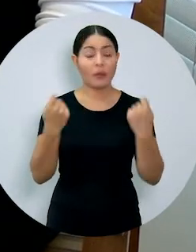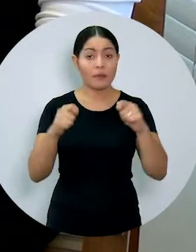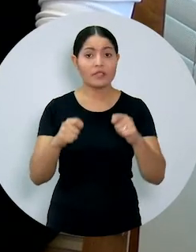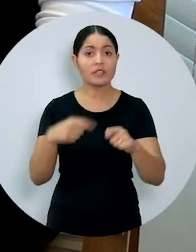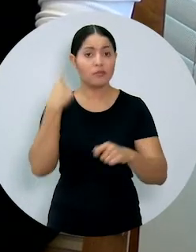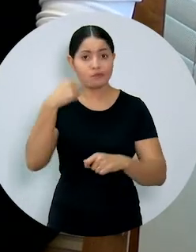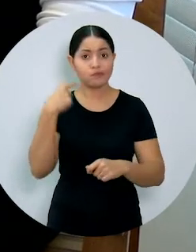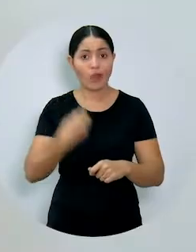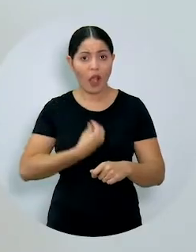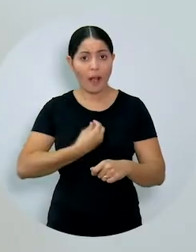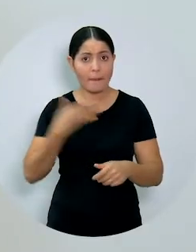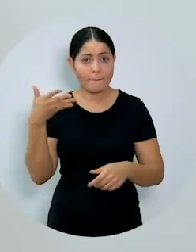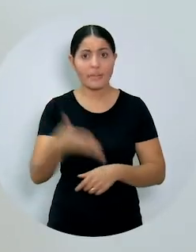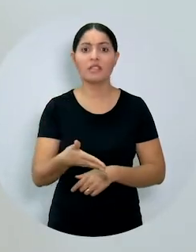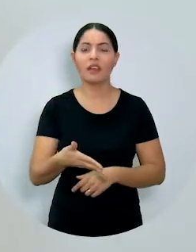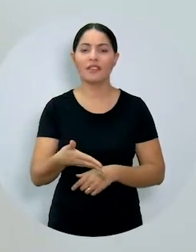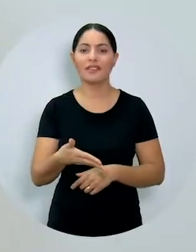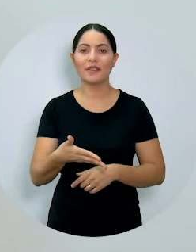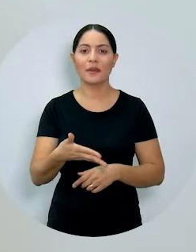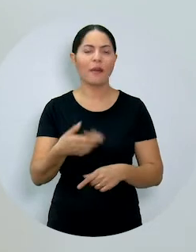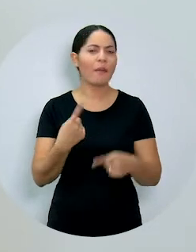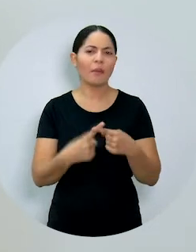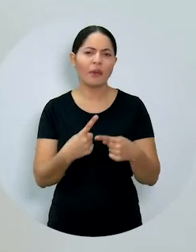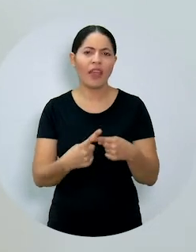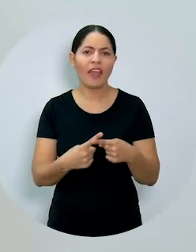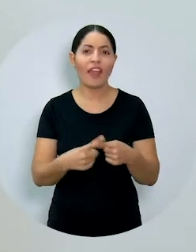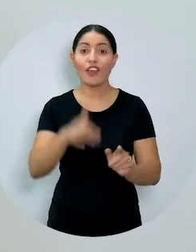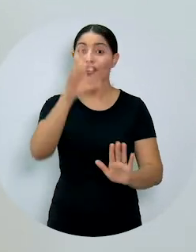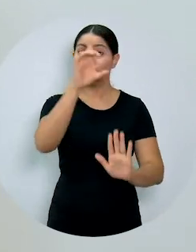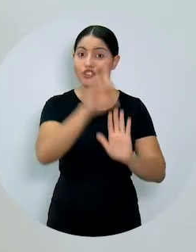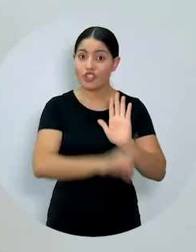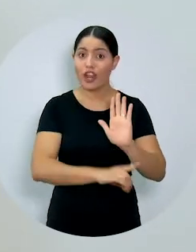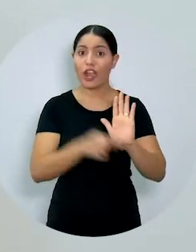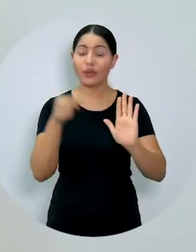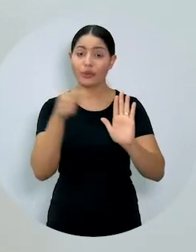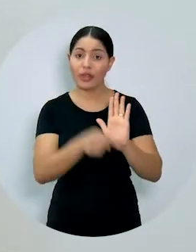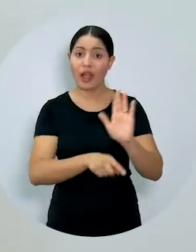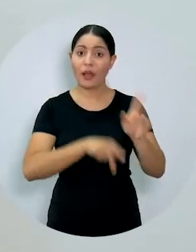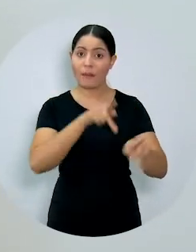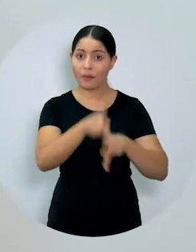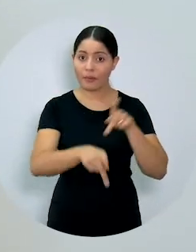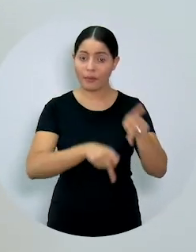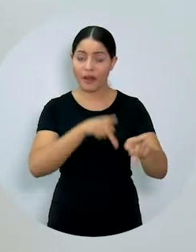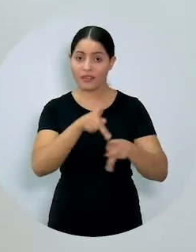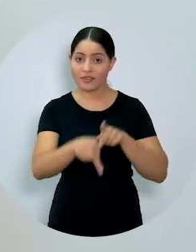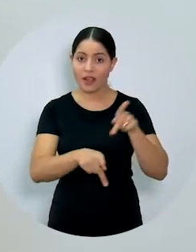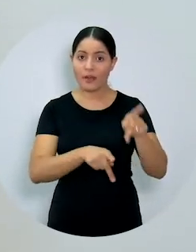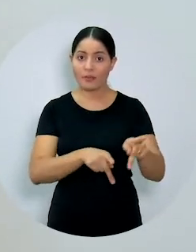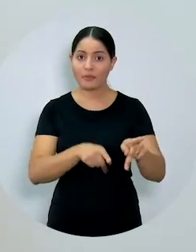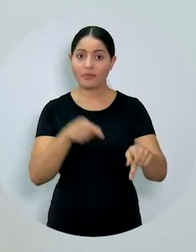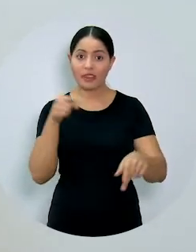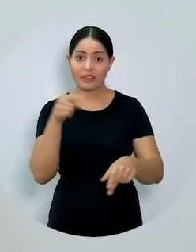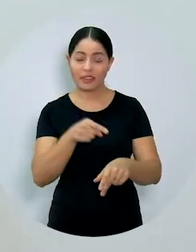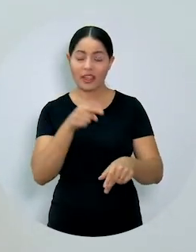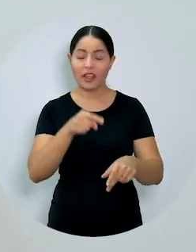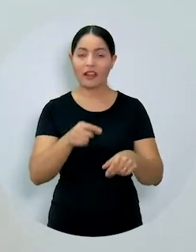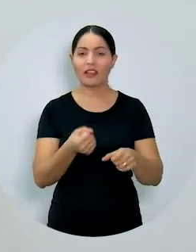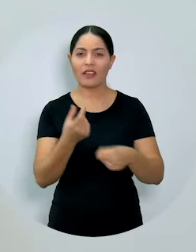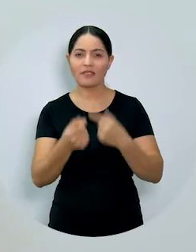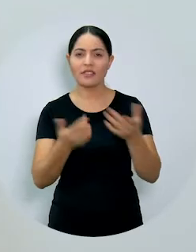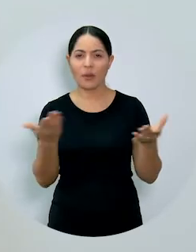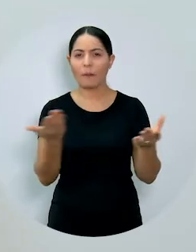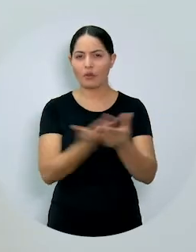do advogado para alertar sobre os direitos daquele que está sendo objeto de um